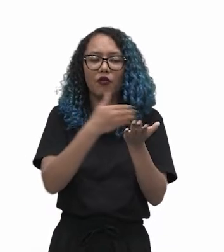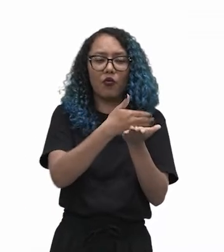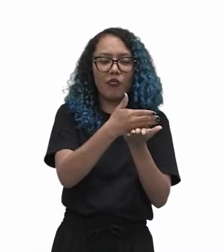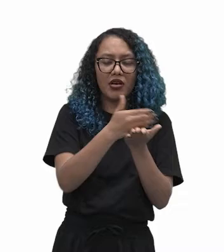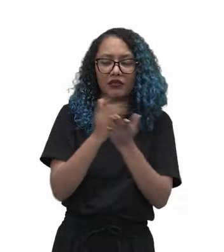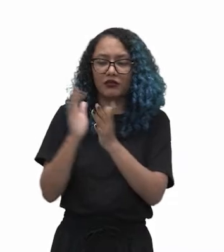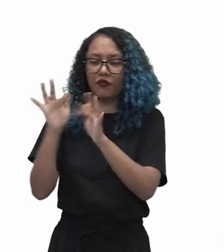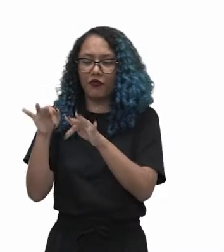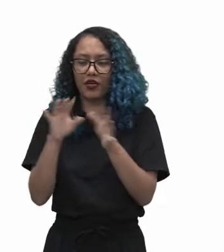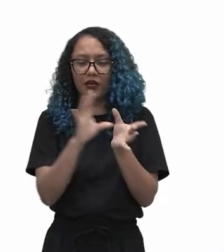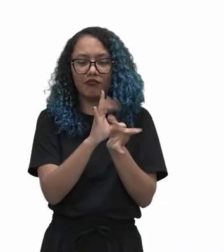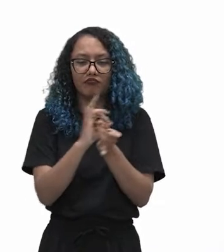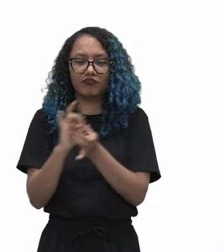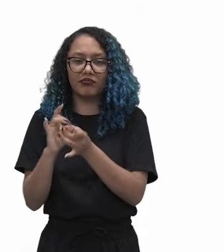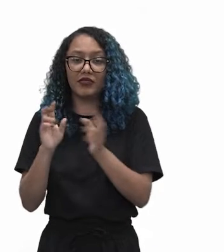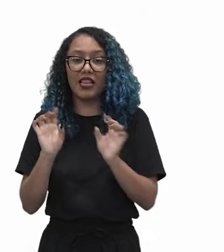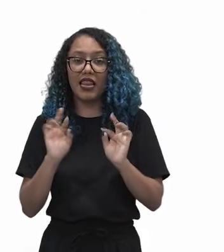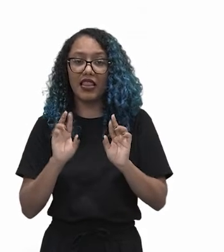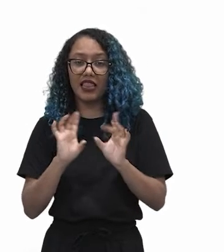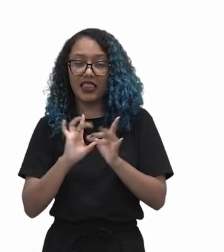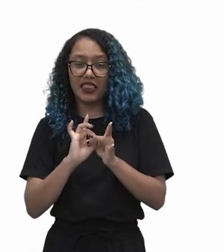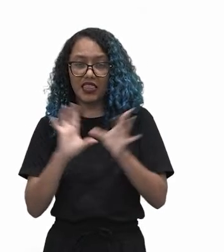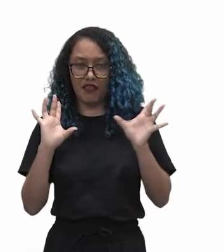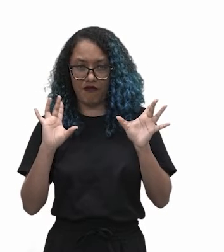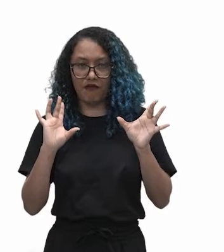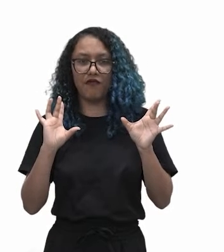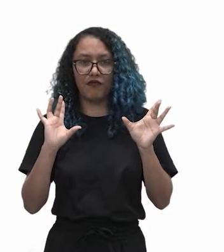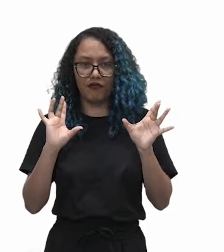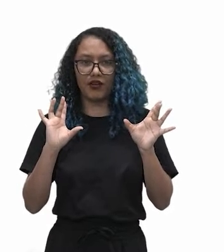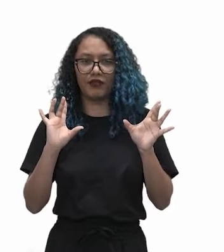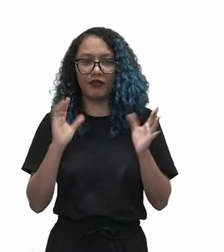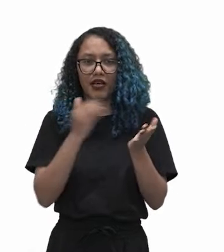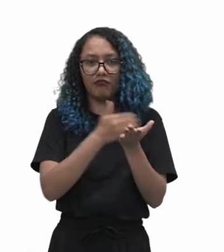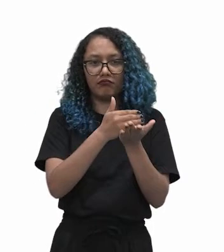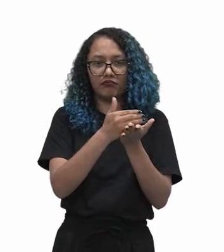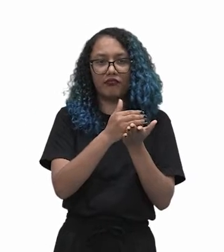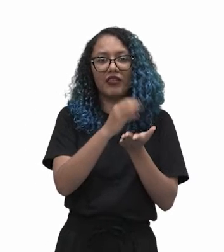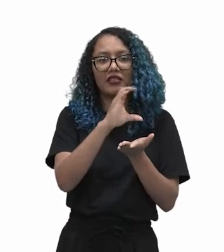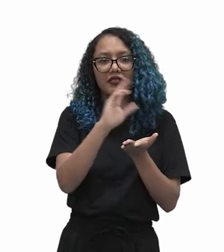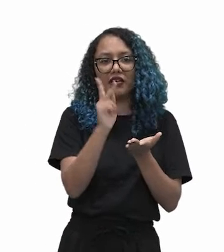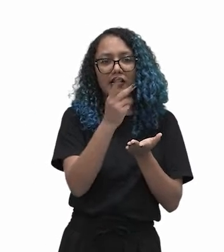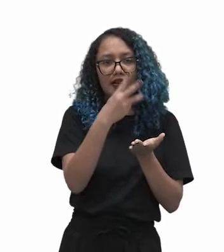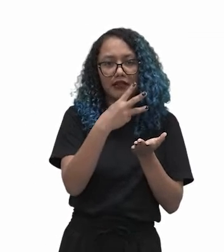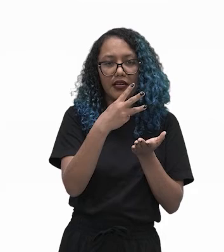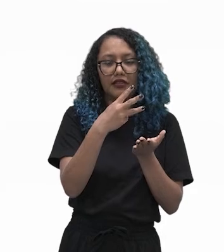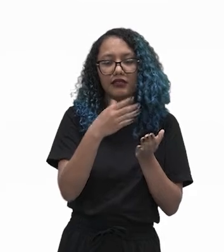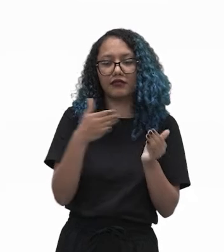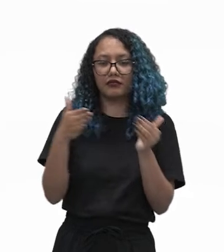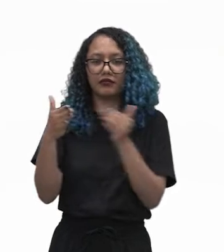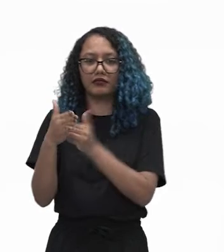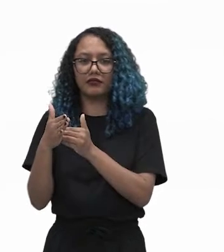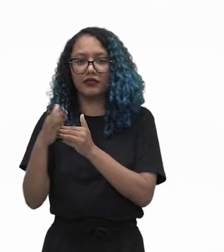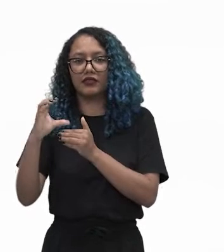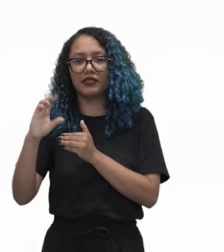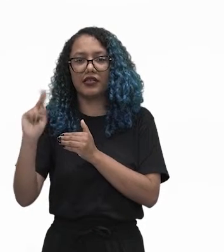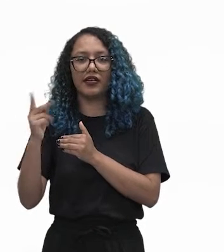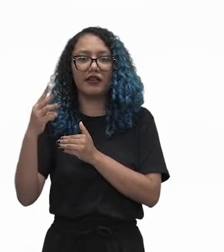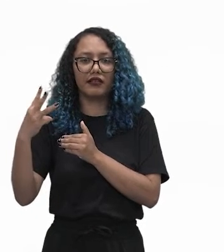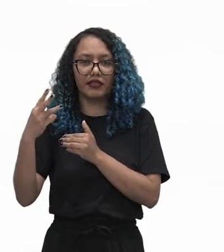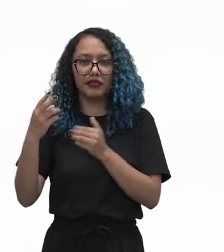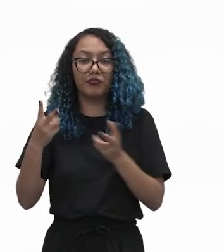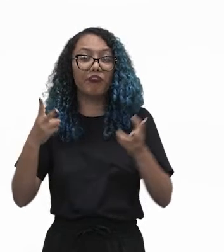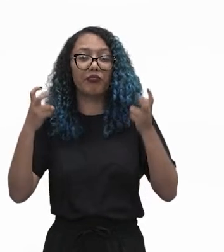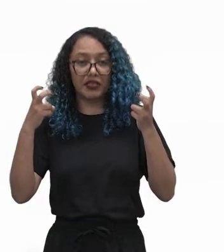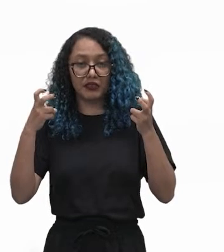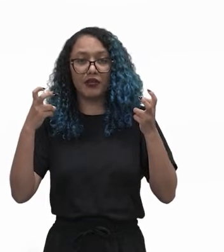livres. Observe, CH3 numa extremidade e CH3 na outra extremidade. Ó, tem